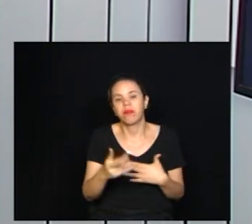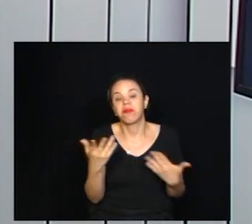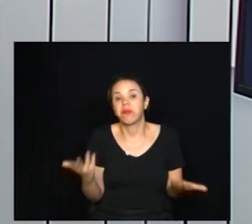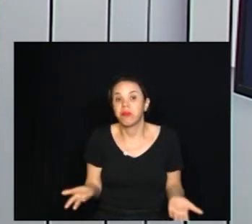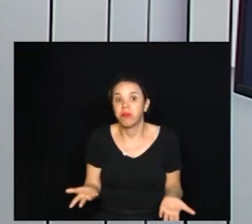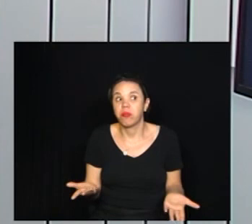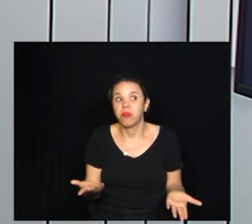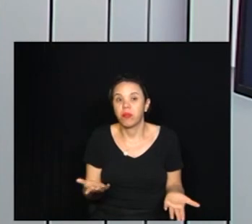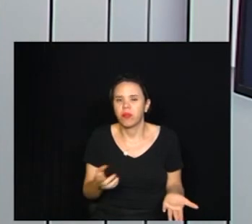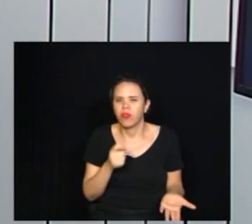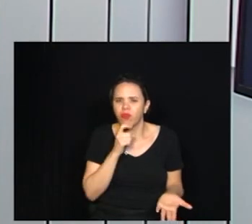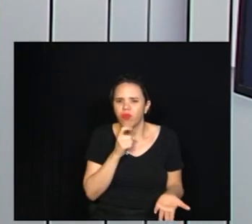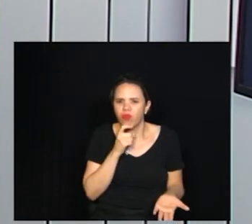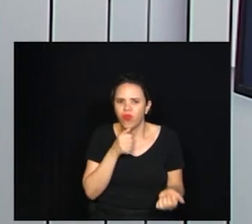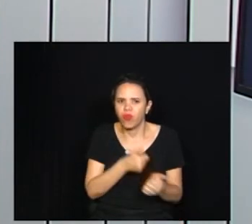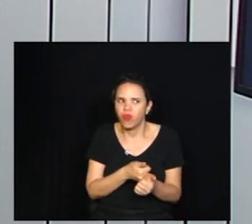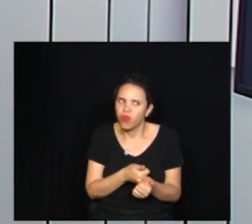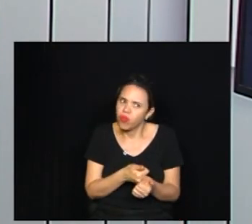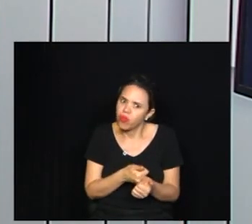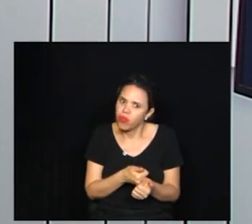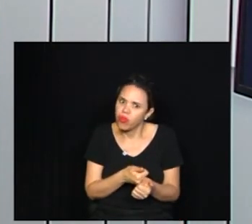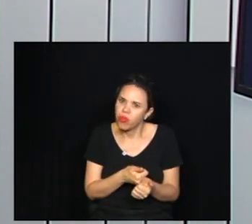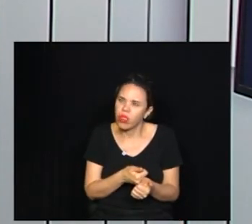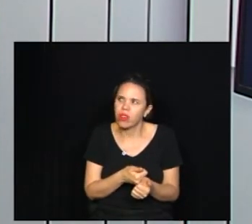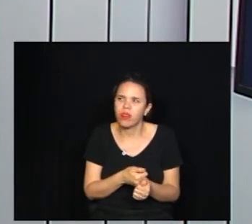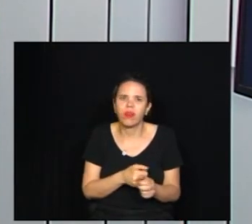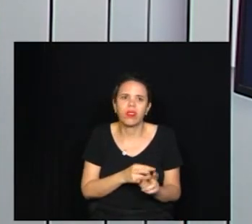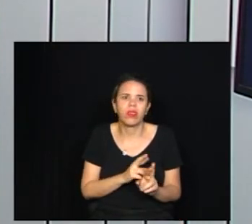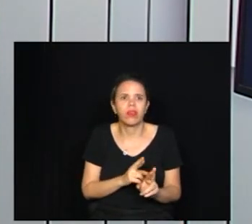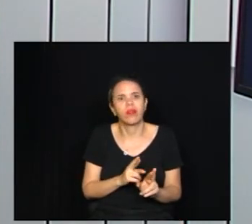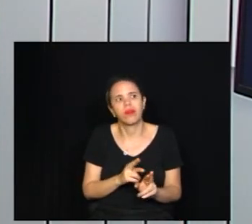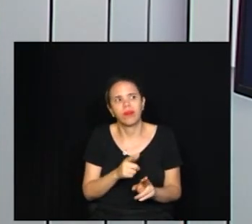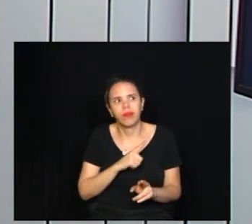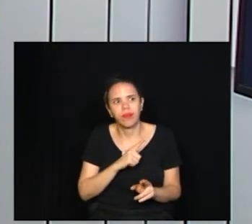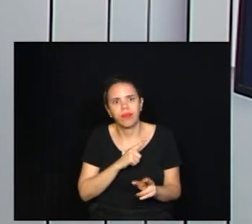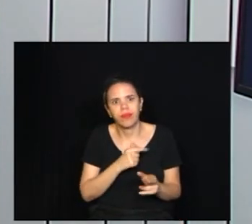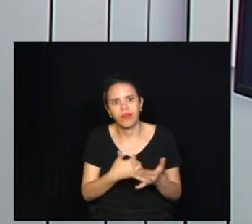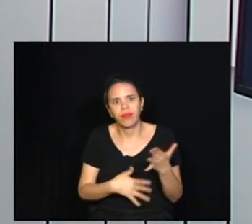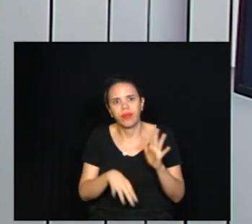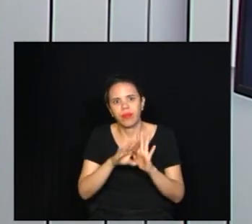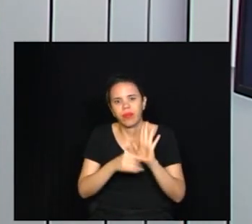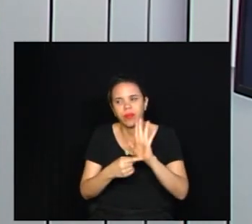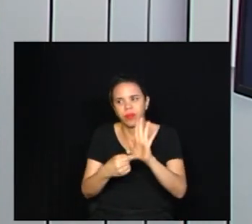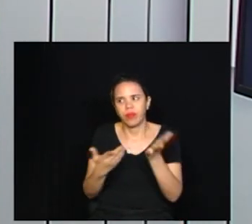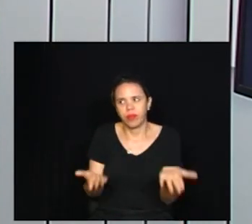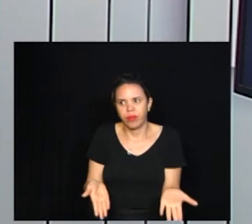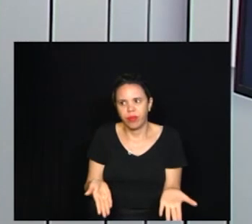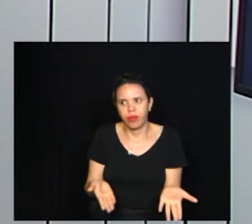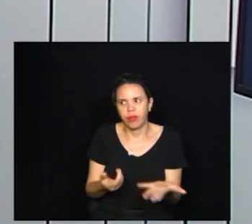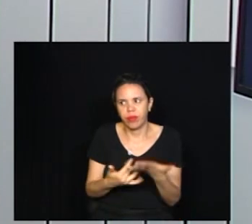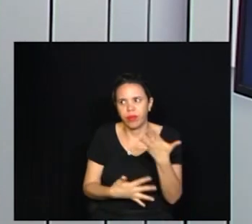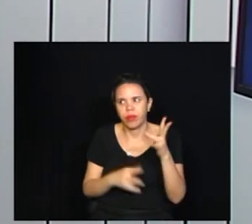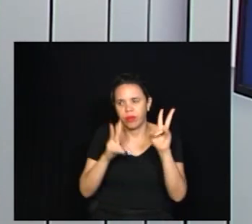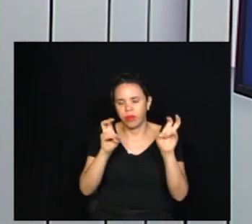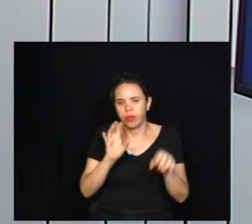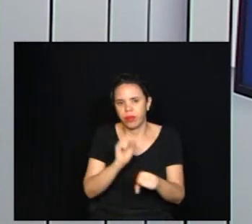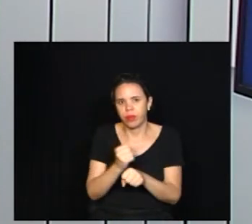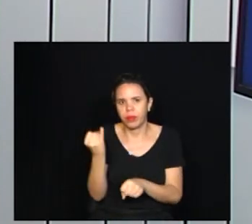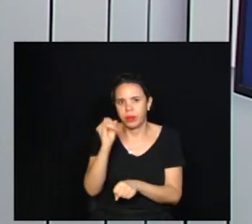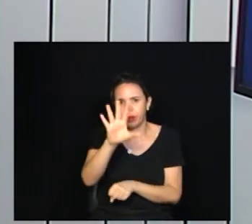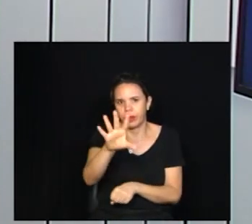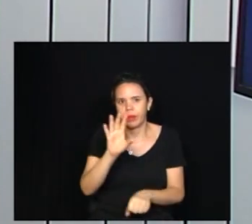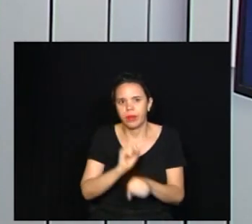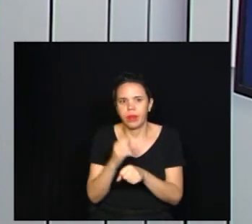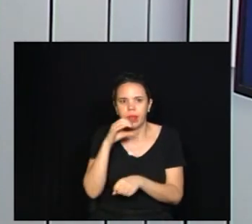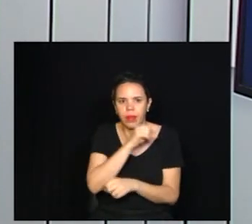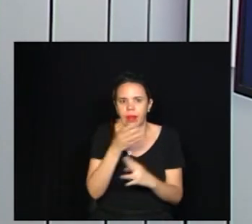Acho que tem uma queda de temperatura vindo por aí, hein? Ainda tem muitos quadros que nós vamos exibir aqui, muitos assuntos importantes. Então